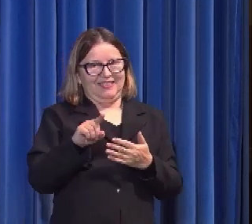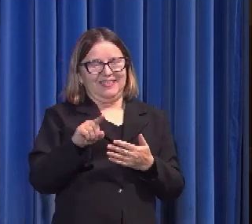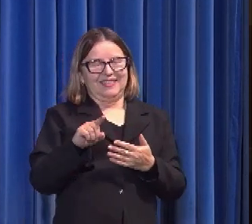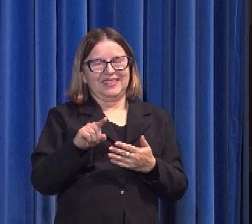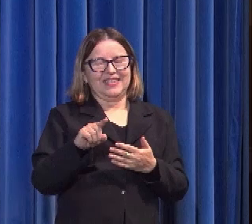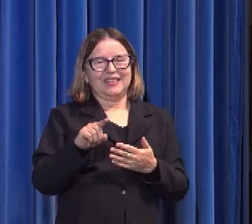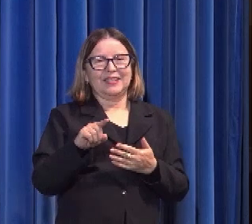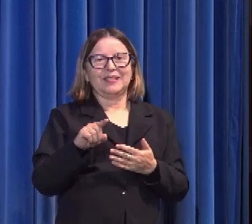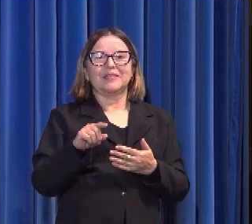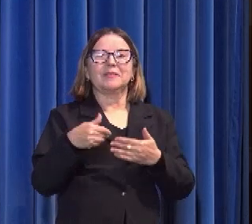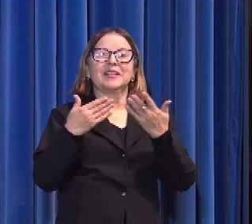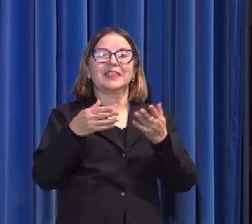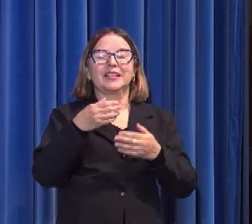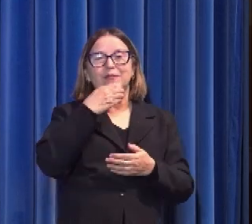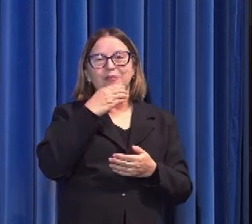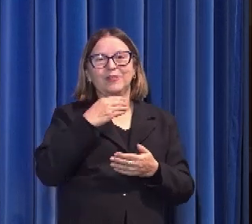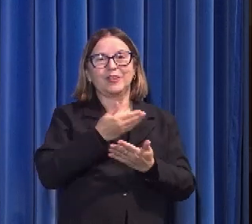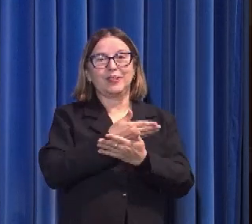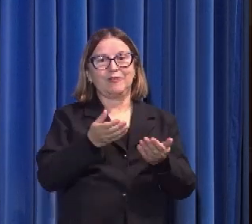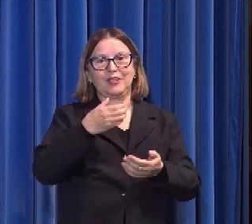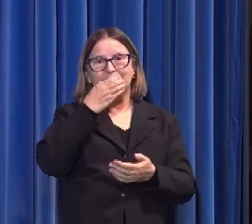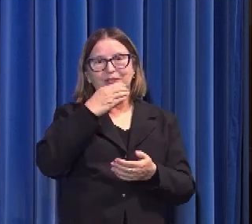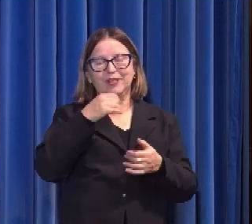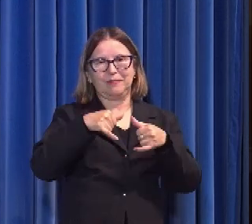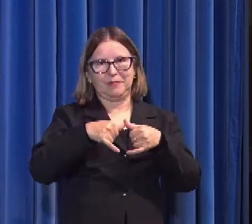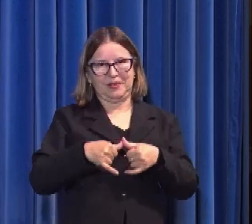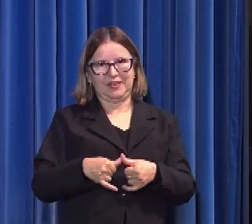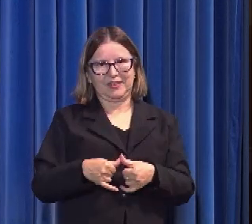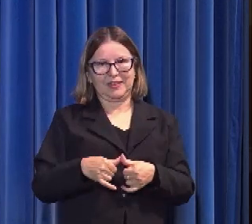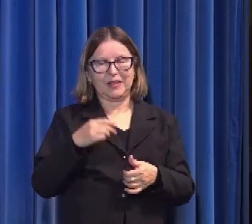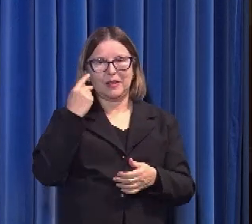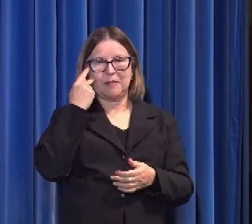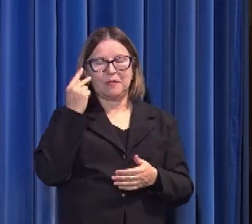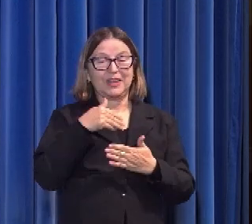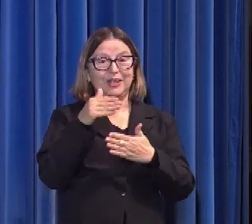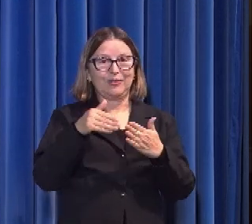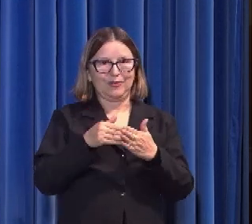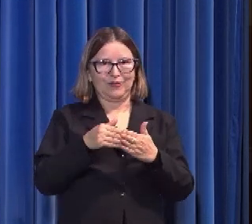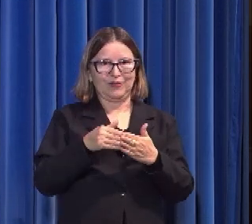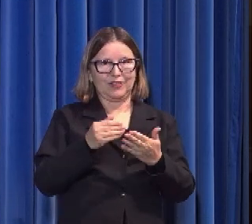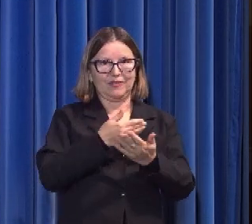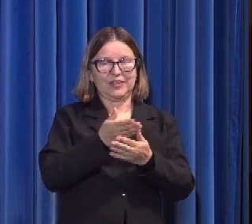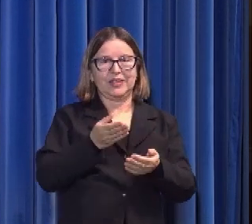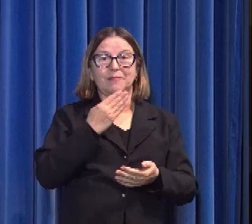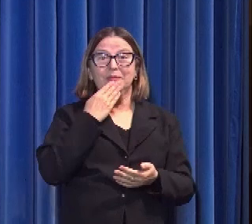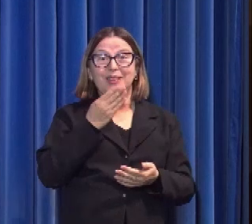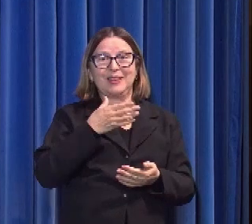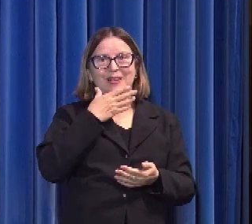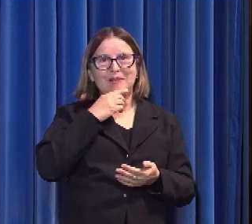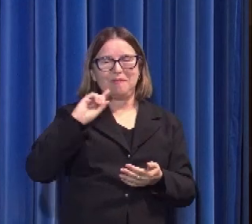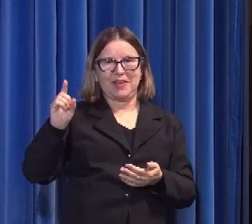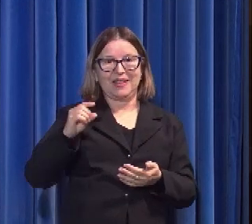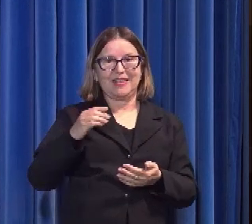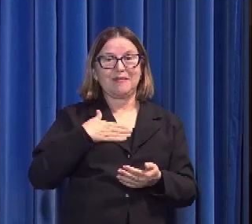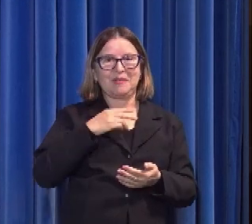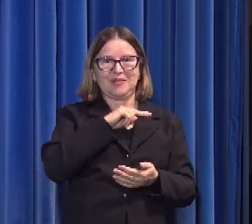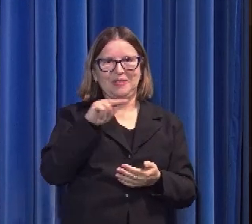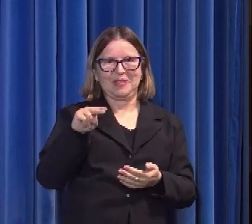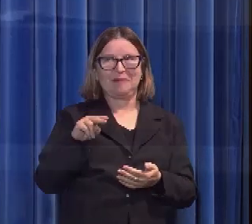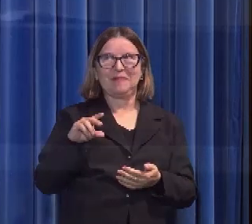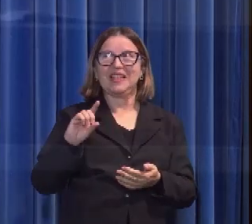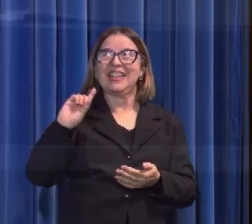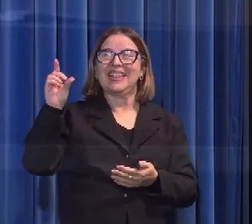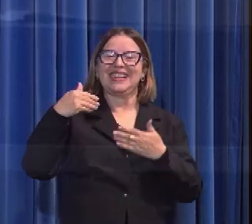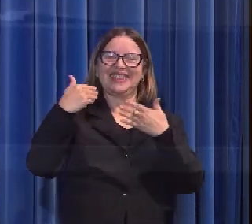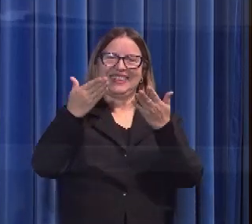e deis fruto eo vosso fruto permaneça a fim de que tudo quanto pedirdes ao pai em meu nome ele